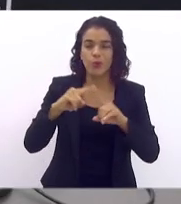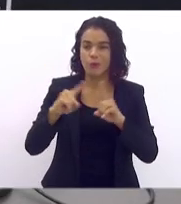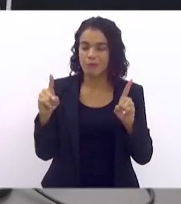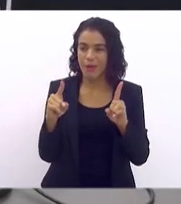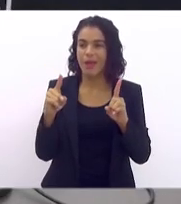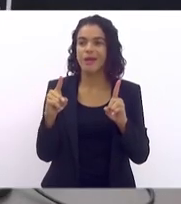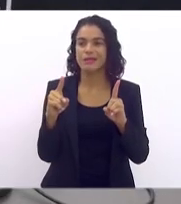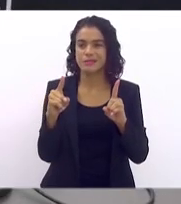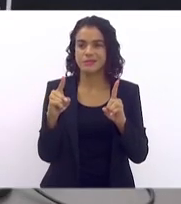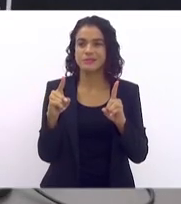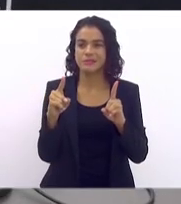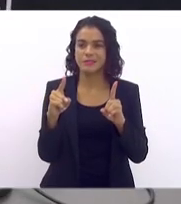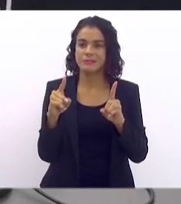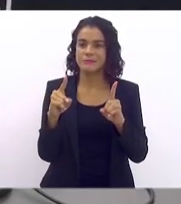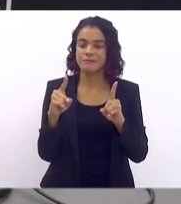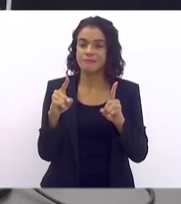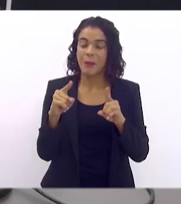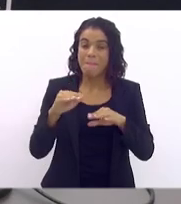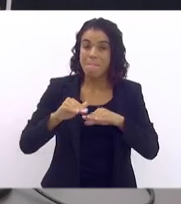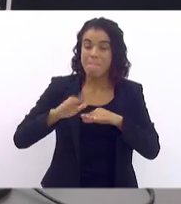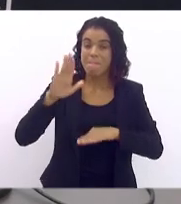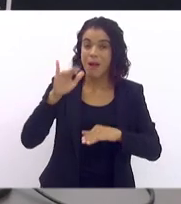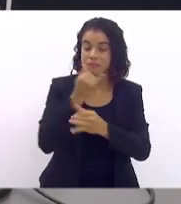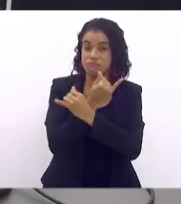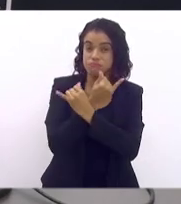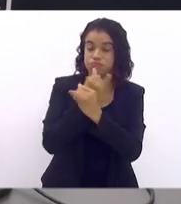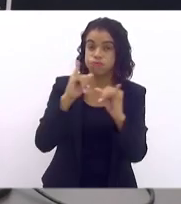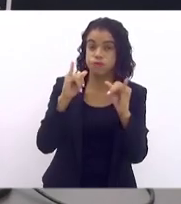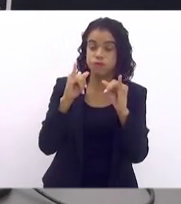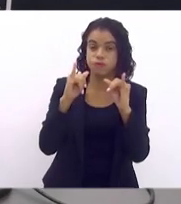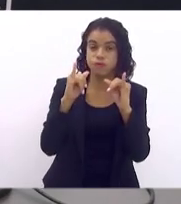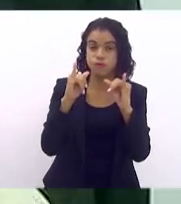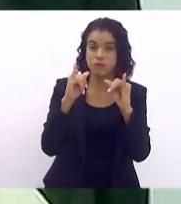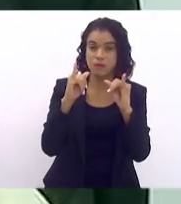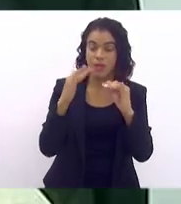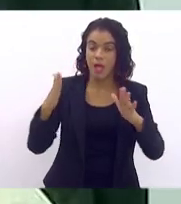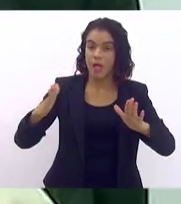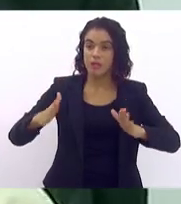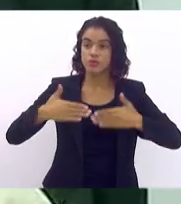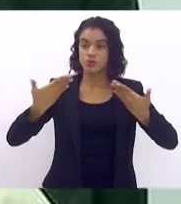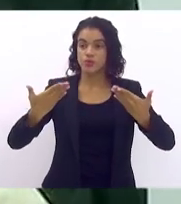daqui, dessa preleção, mais assustado do que nunca.